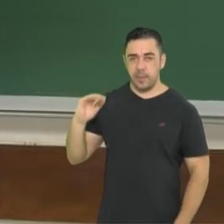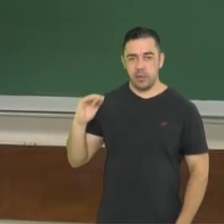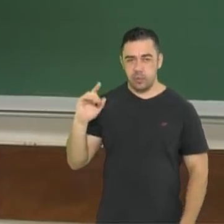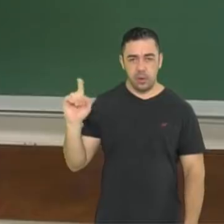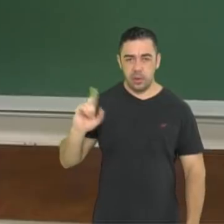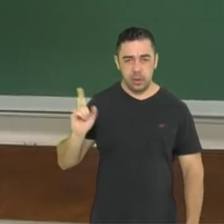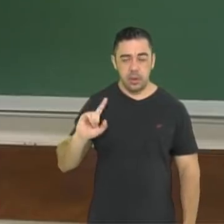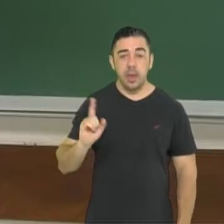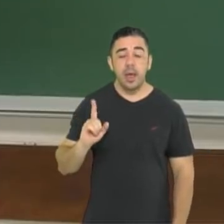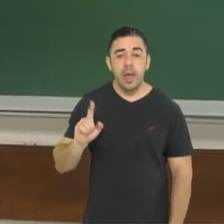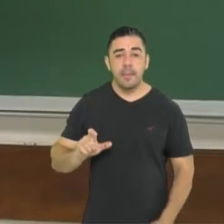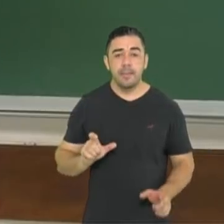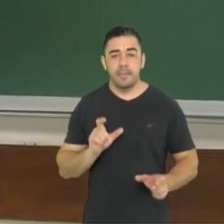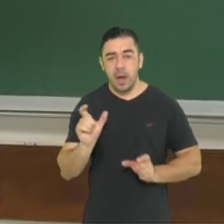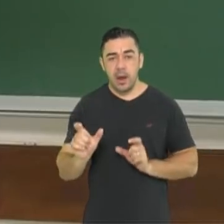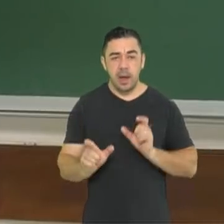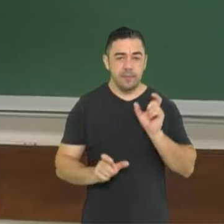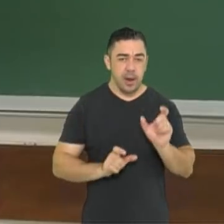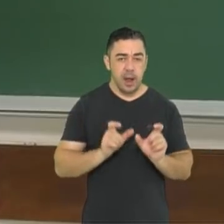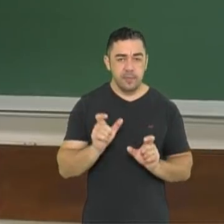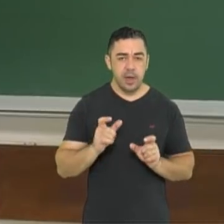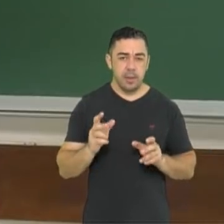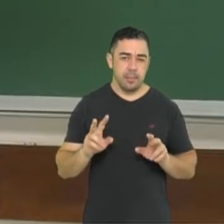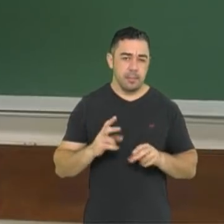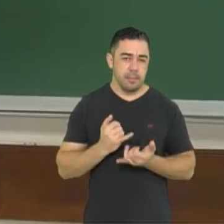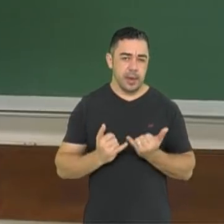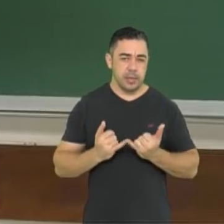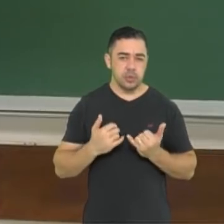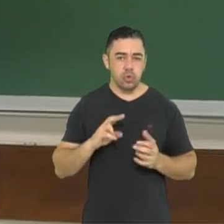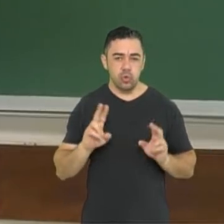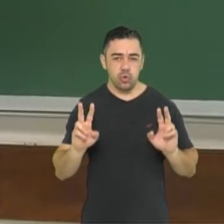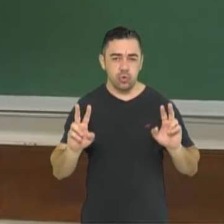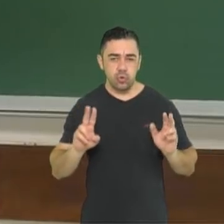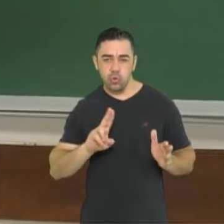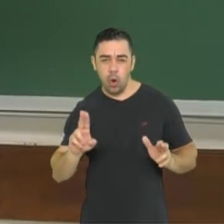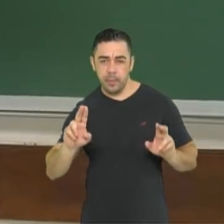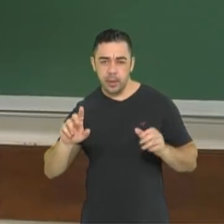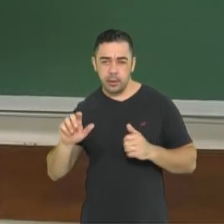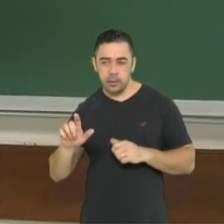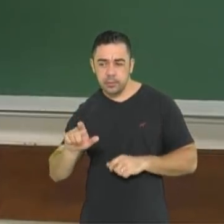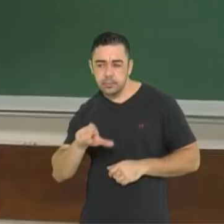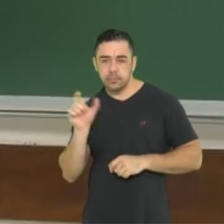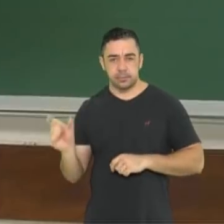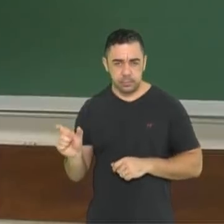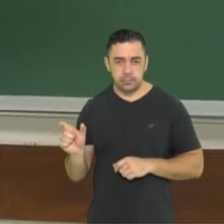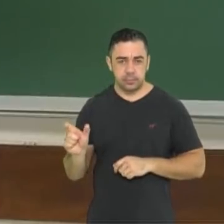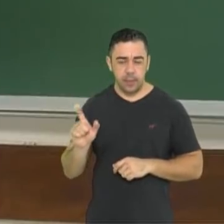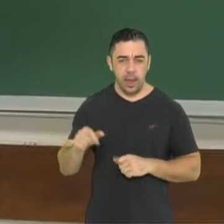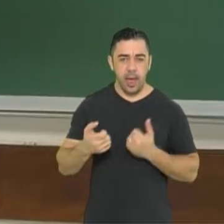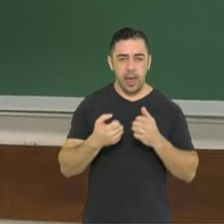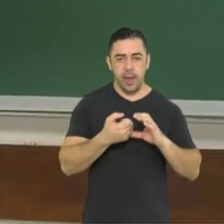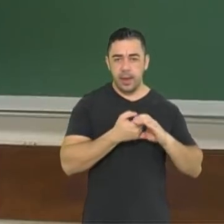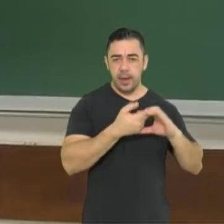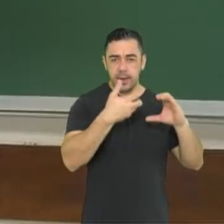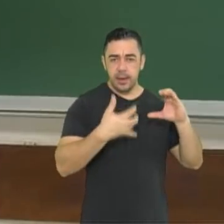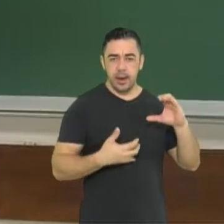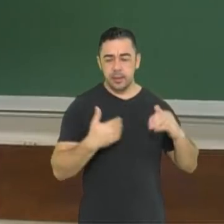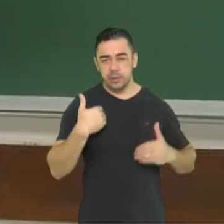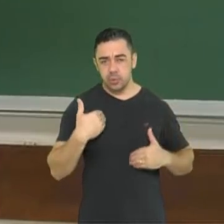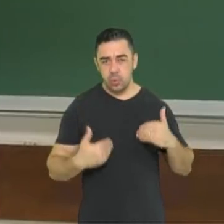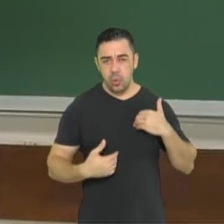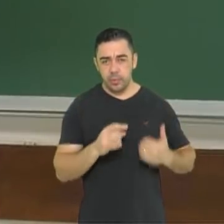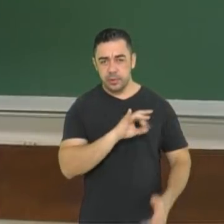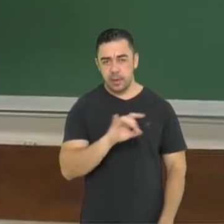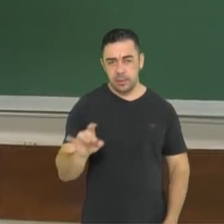origem desses termos, espécie de sobrenomes, né? Vinham dessa característica, né, física de cada